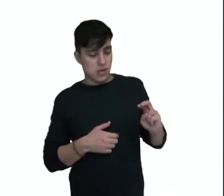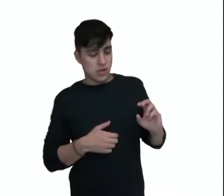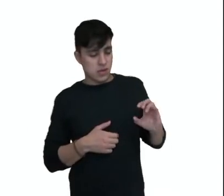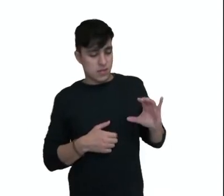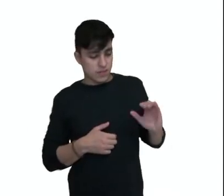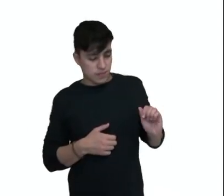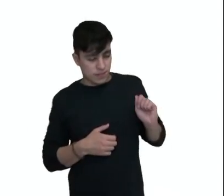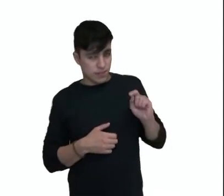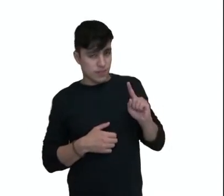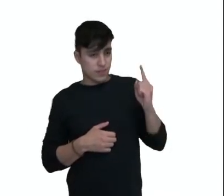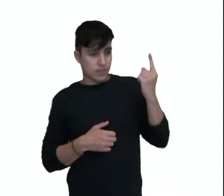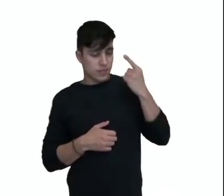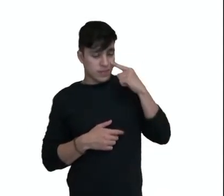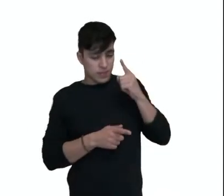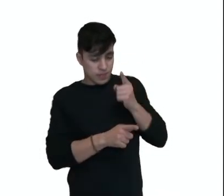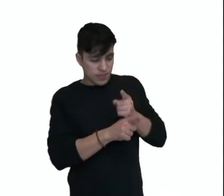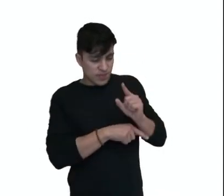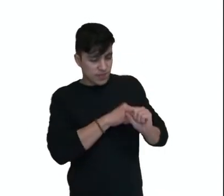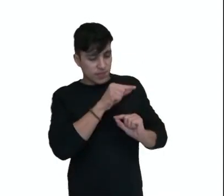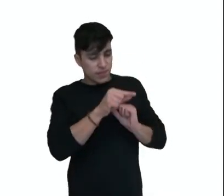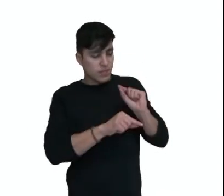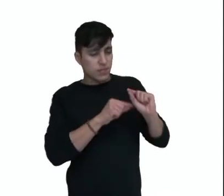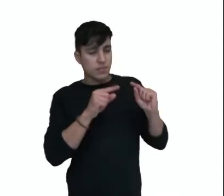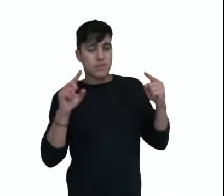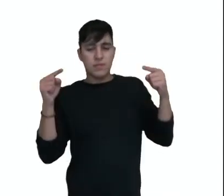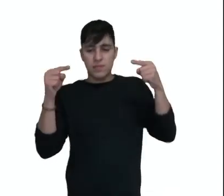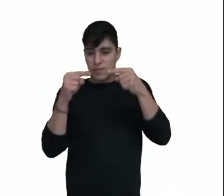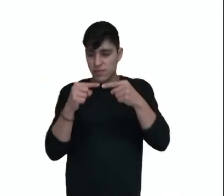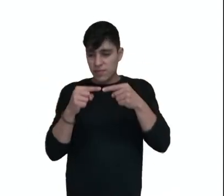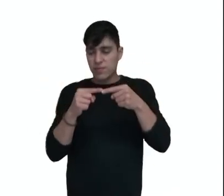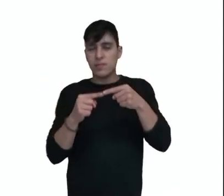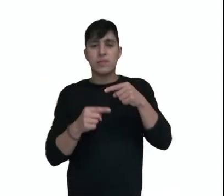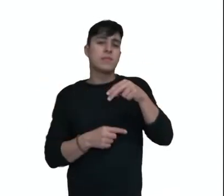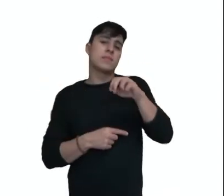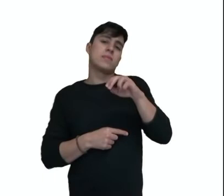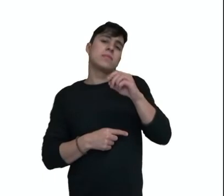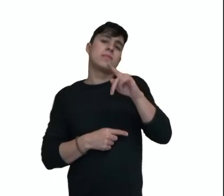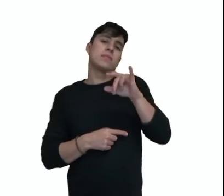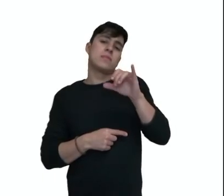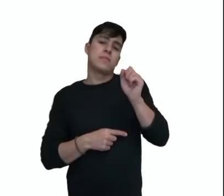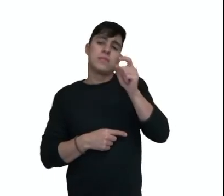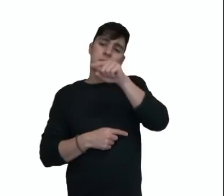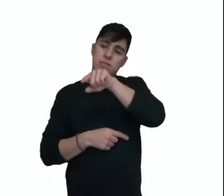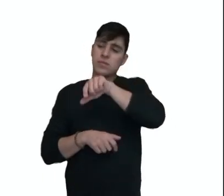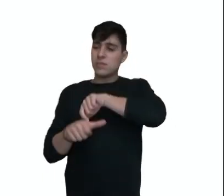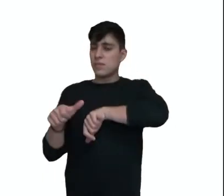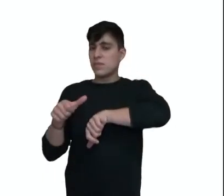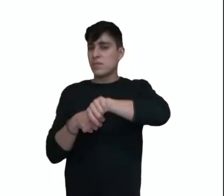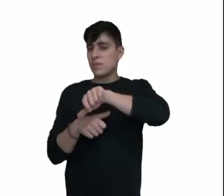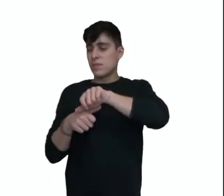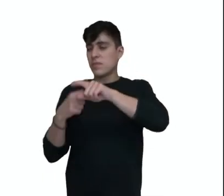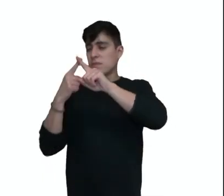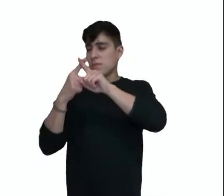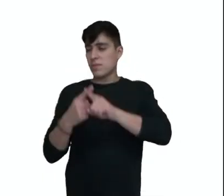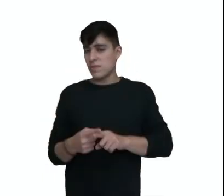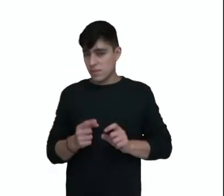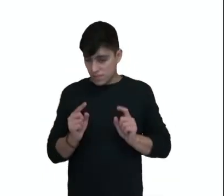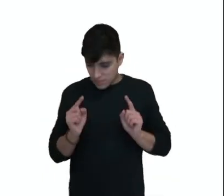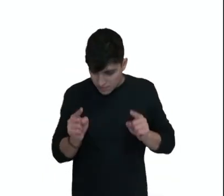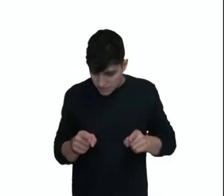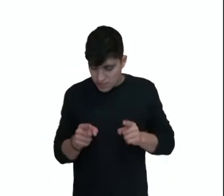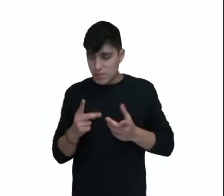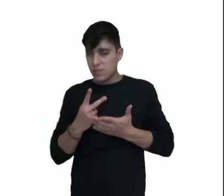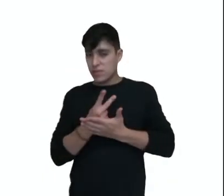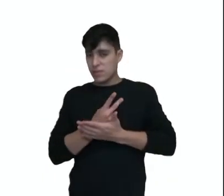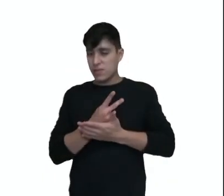foi a primeira descoberta que associava uma neoplasia a uma alteração cromossômica. Essa se faz